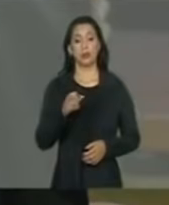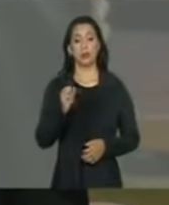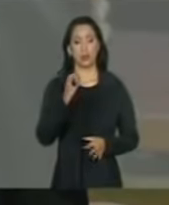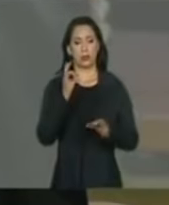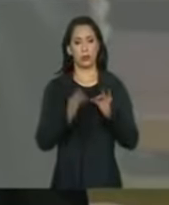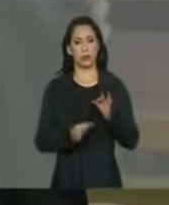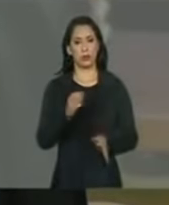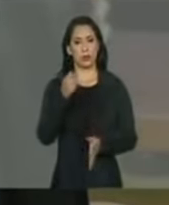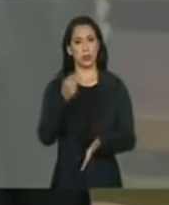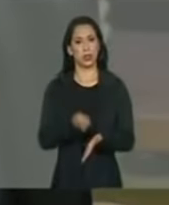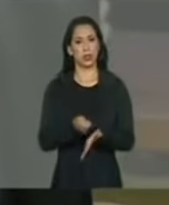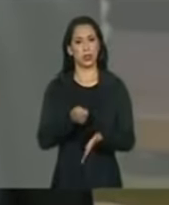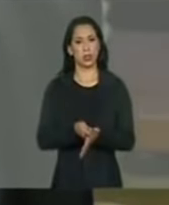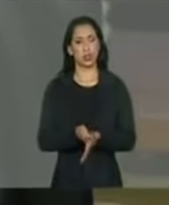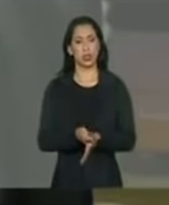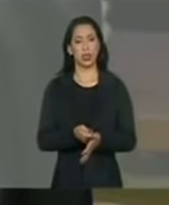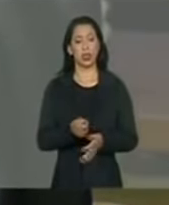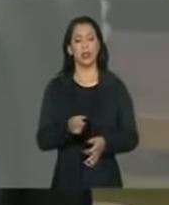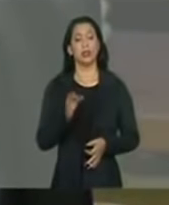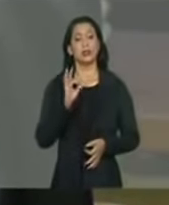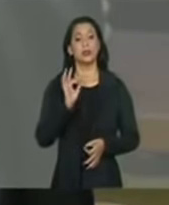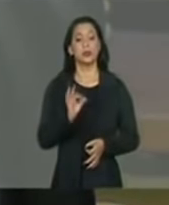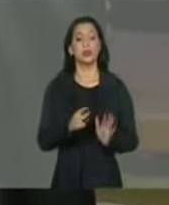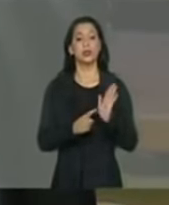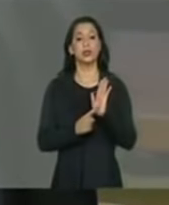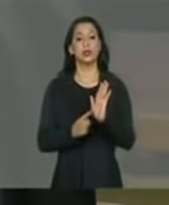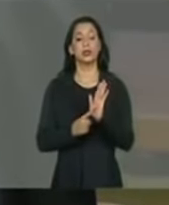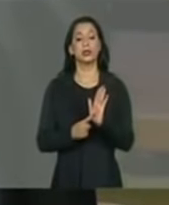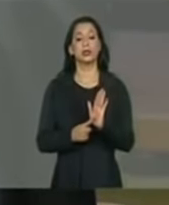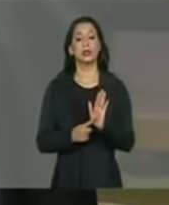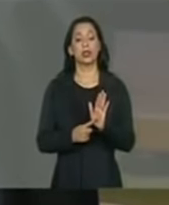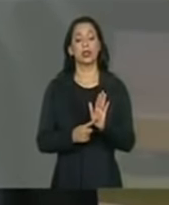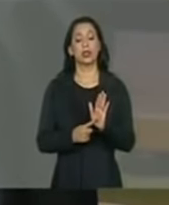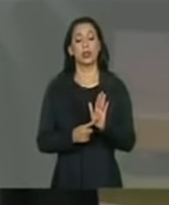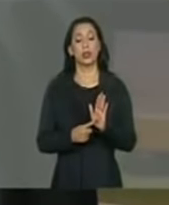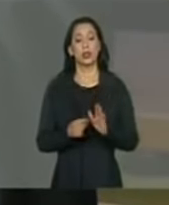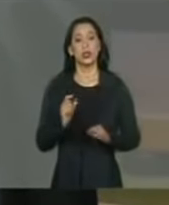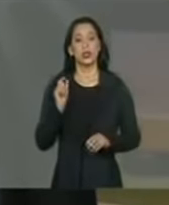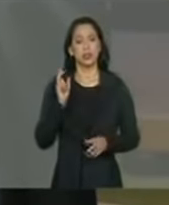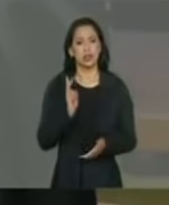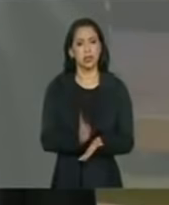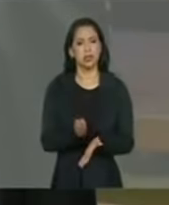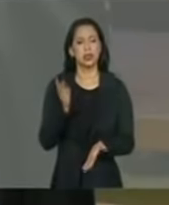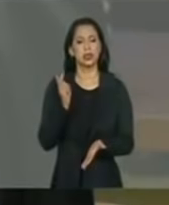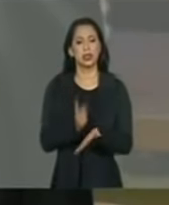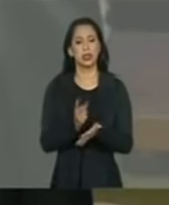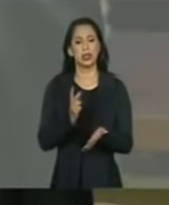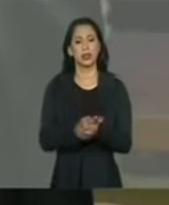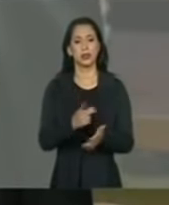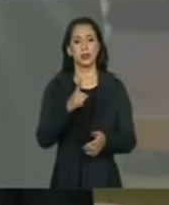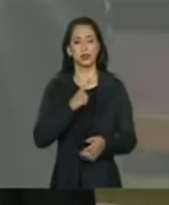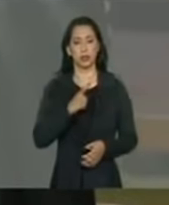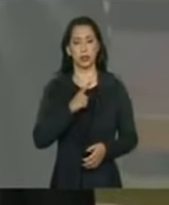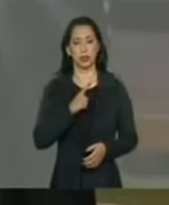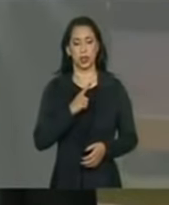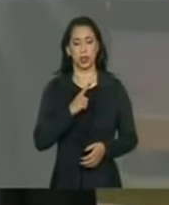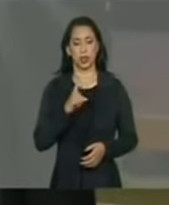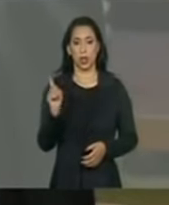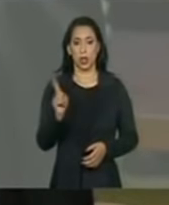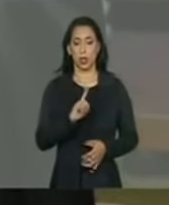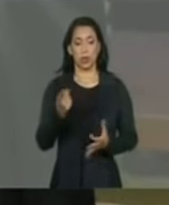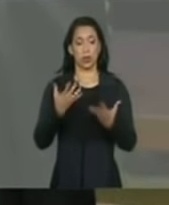condenou tais dispositivos de zenata brasileiro de lima sempre foram tidos pela doutrina como não ver